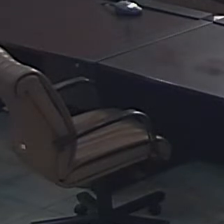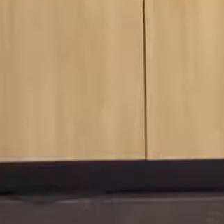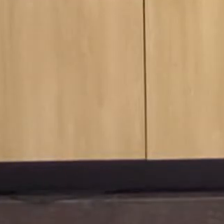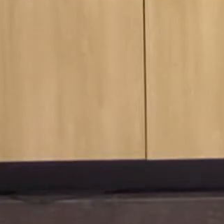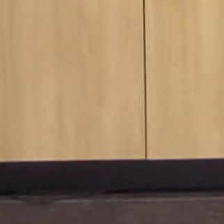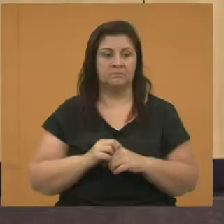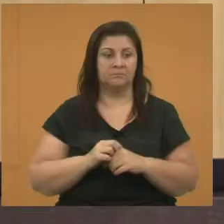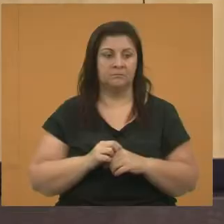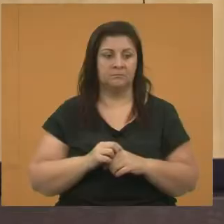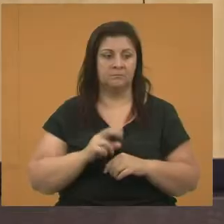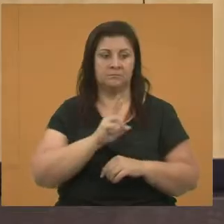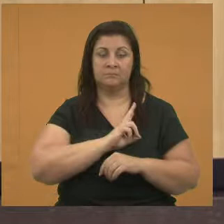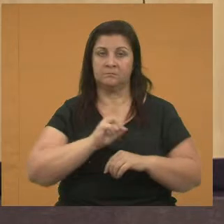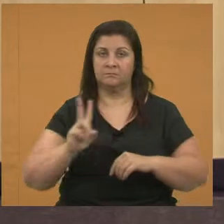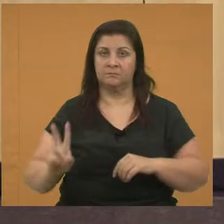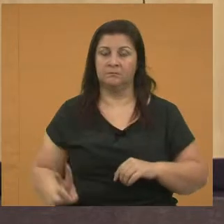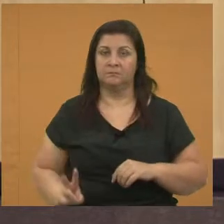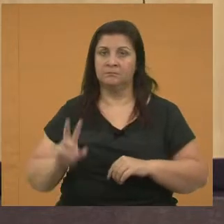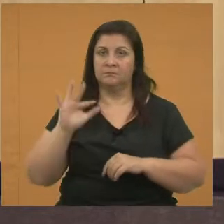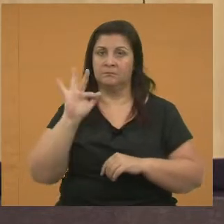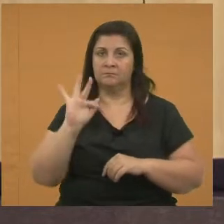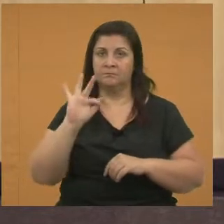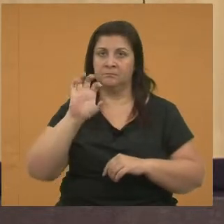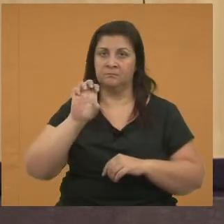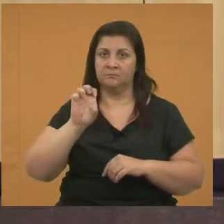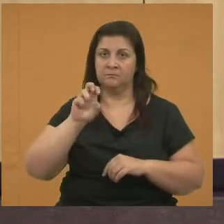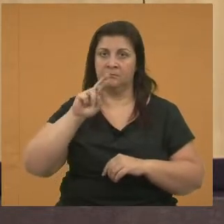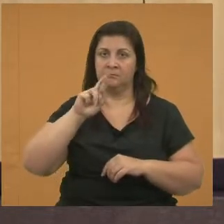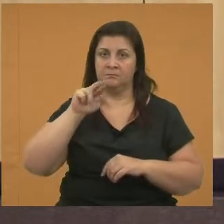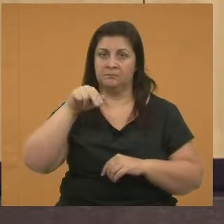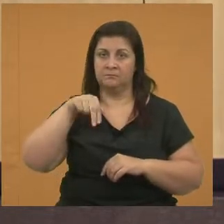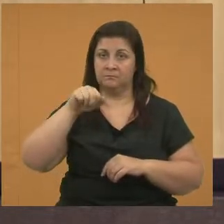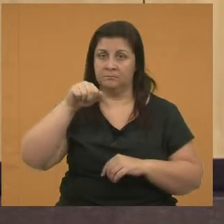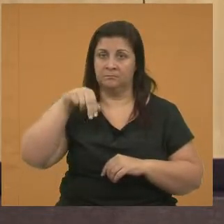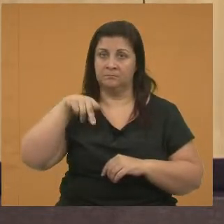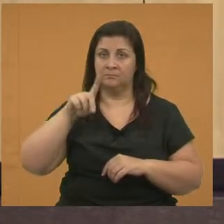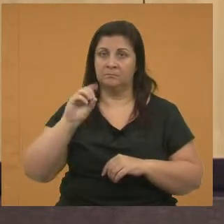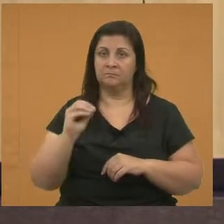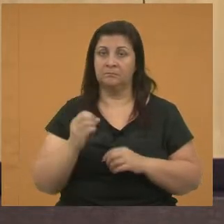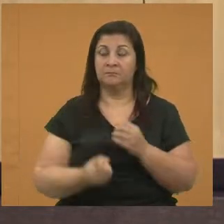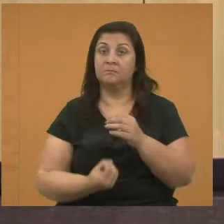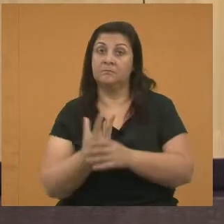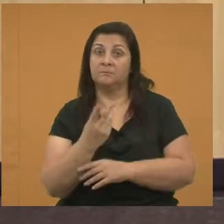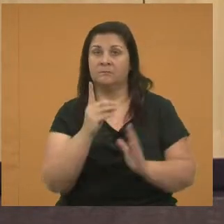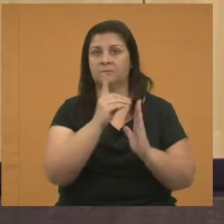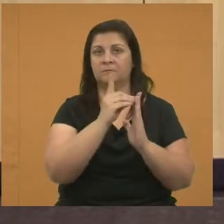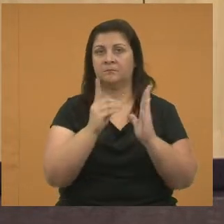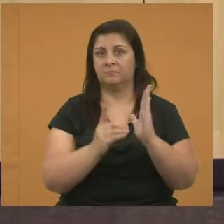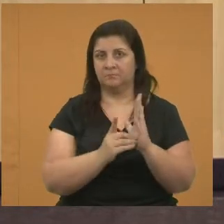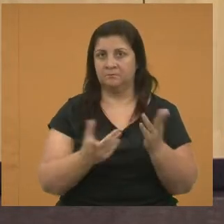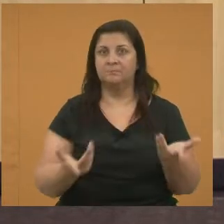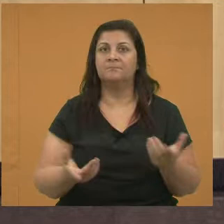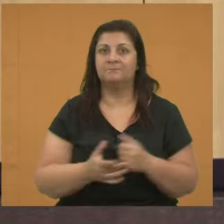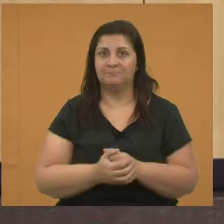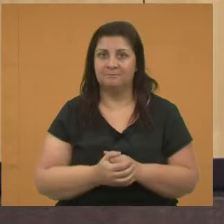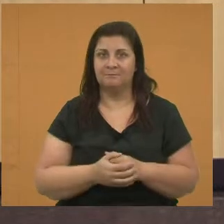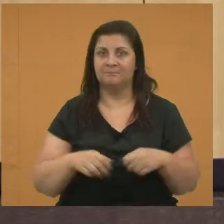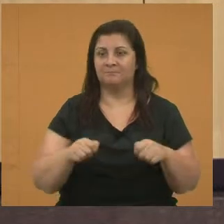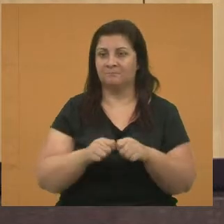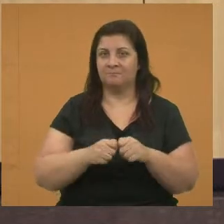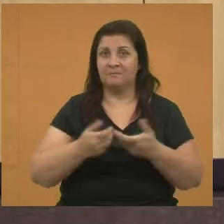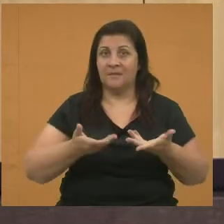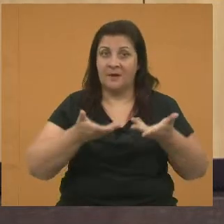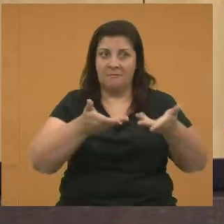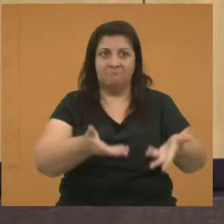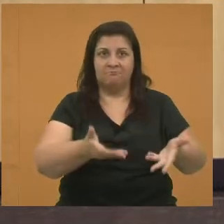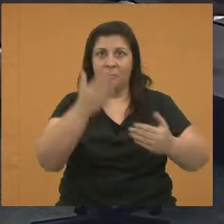senhor vereador Fernando da Ótica, é o autor do projeto, né, que dá esse direito aí dos comerciantes